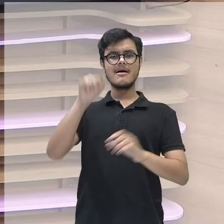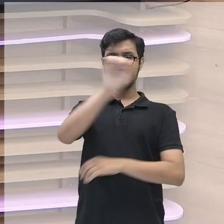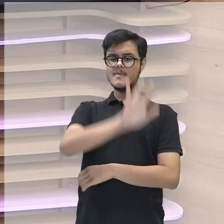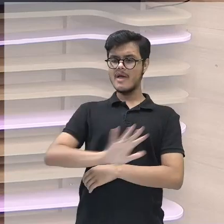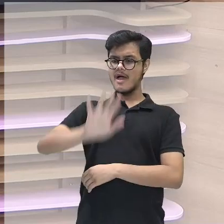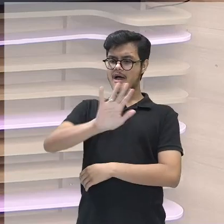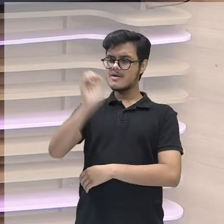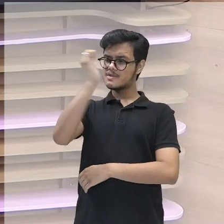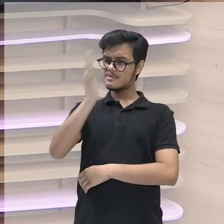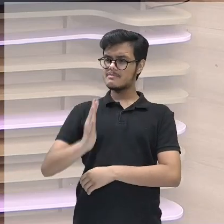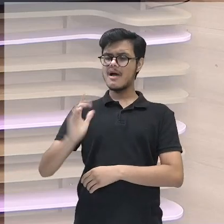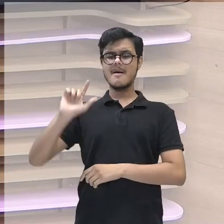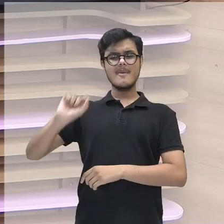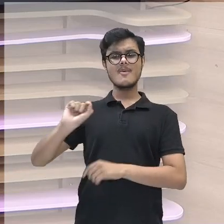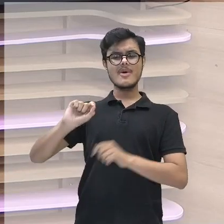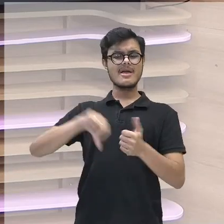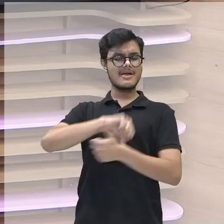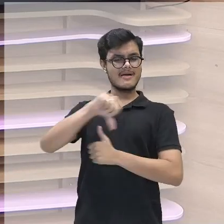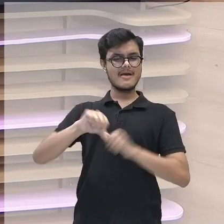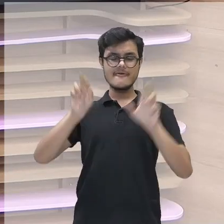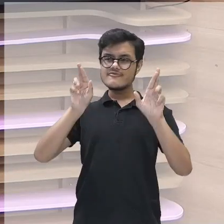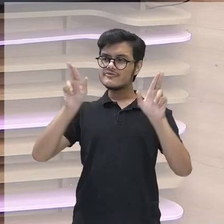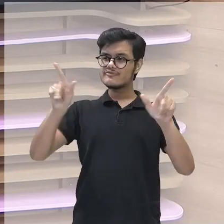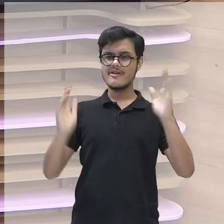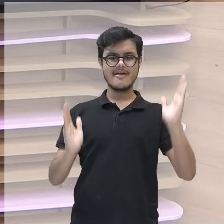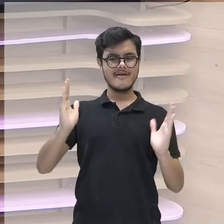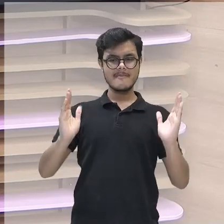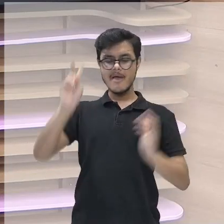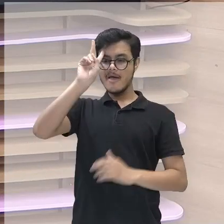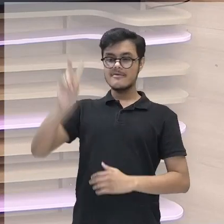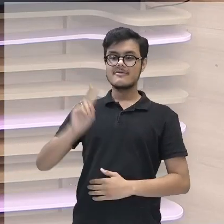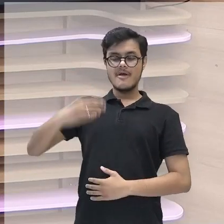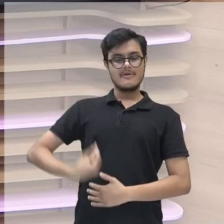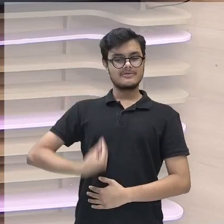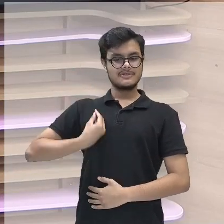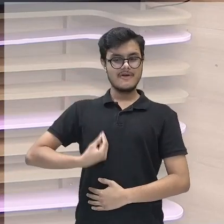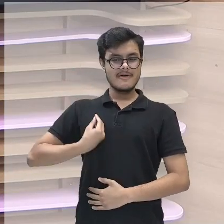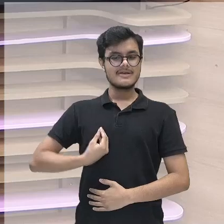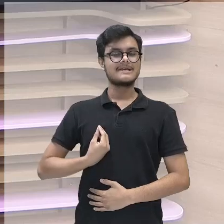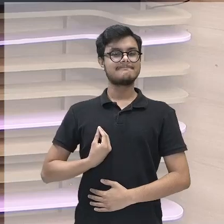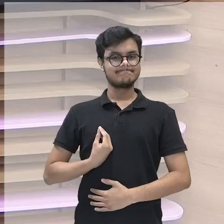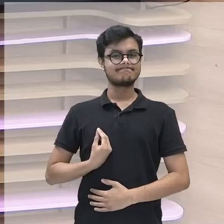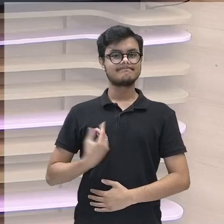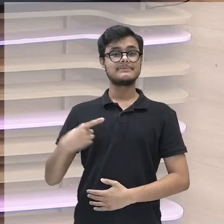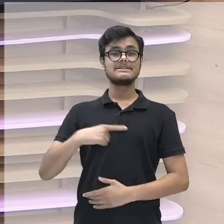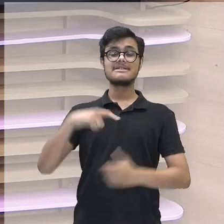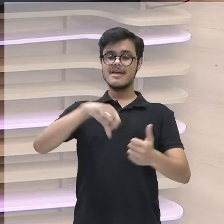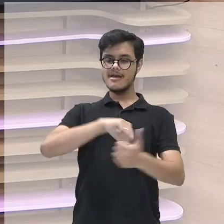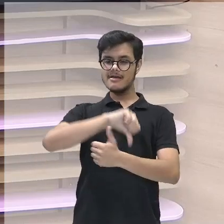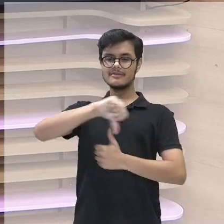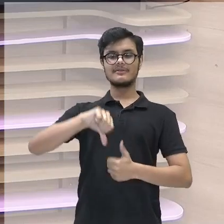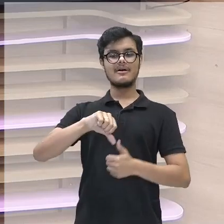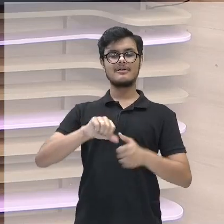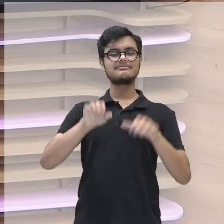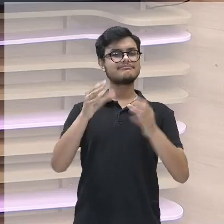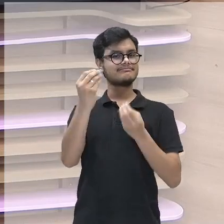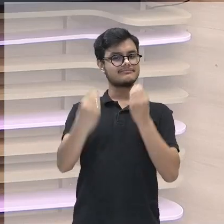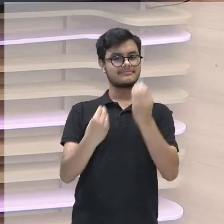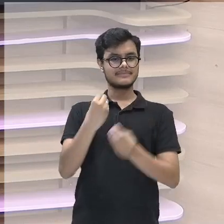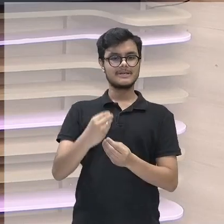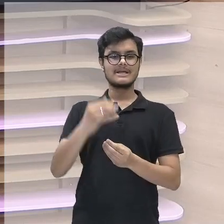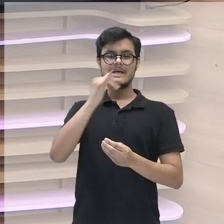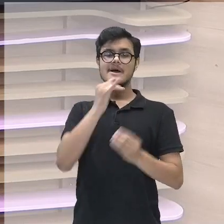que aconteceu naquele período histórico, né? Quais as mudanças estavam ali ocorrendo e fazendo